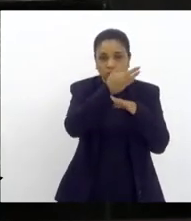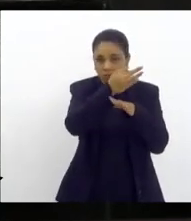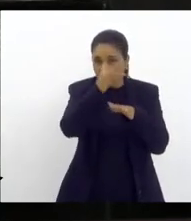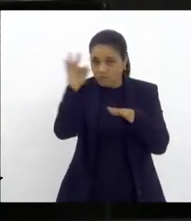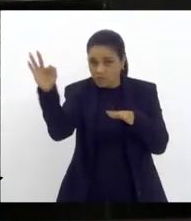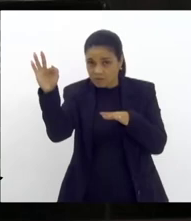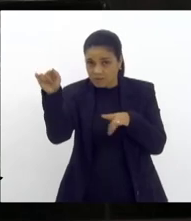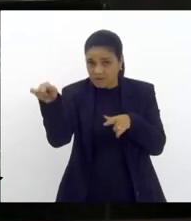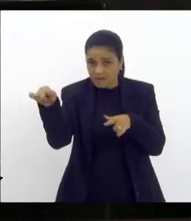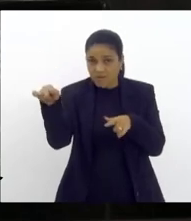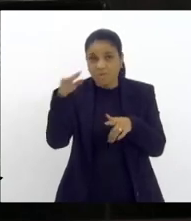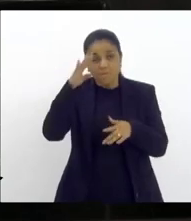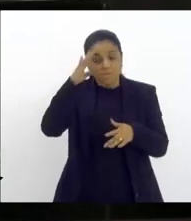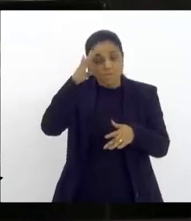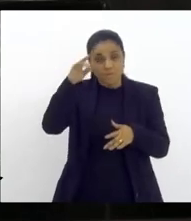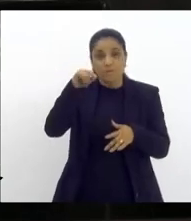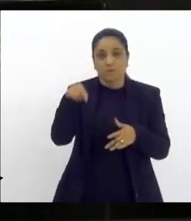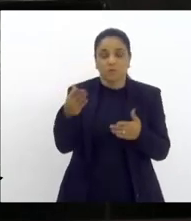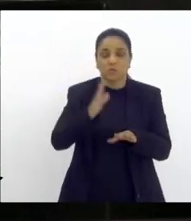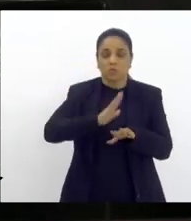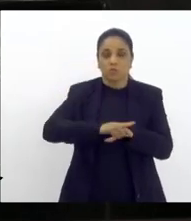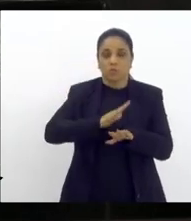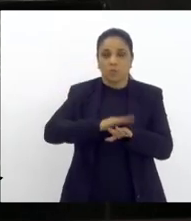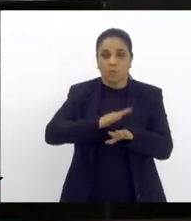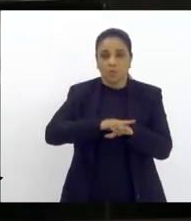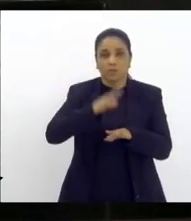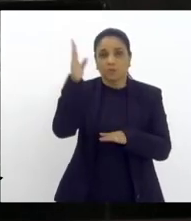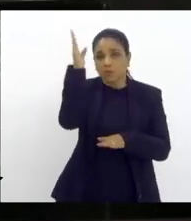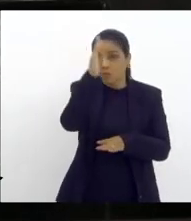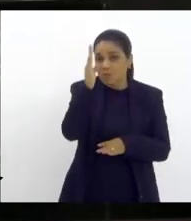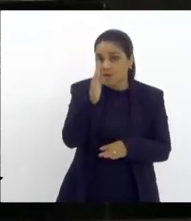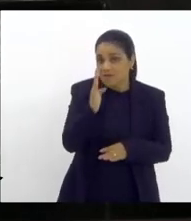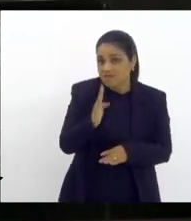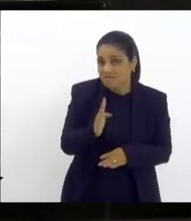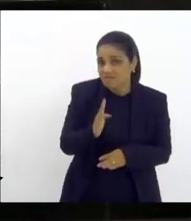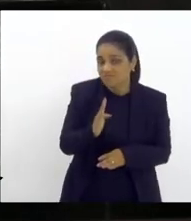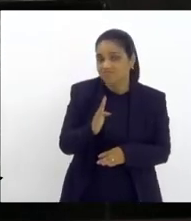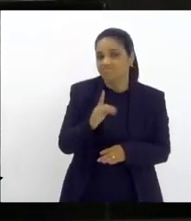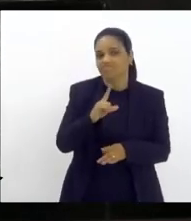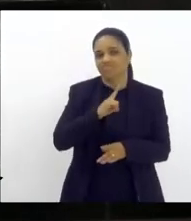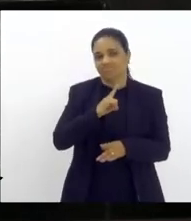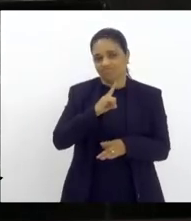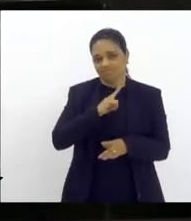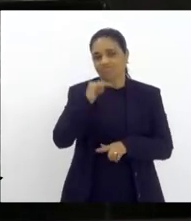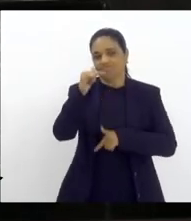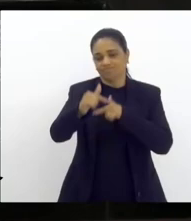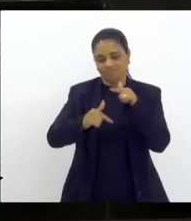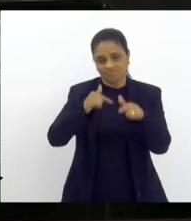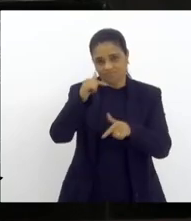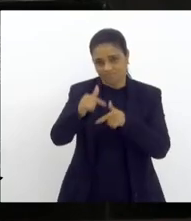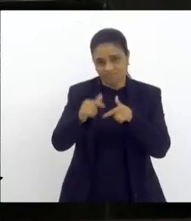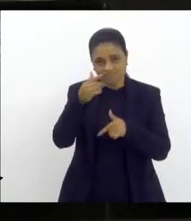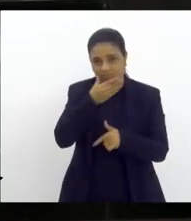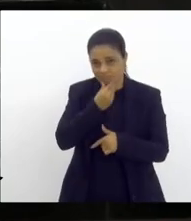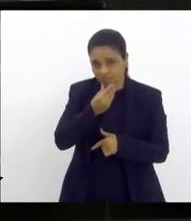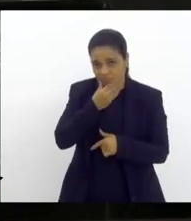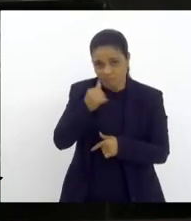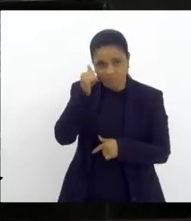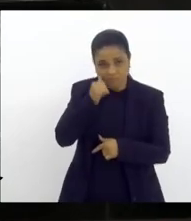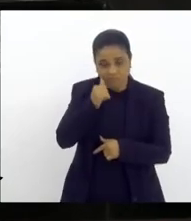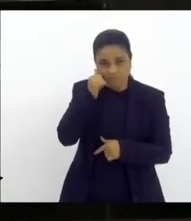Principalmente nesse momento em que o Brasil ainda mantém trabalhadores e trabalhadoras